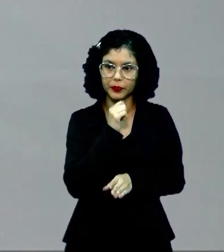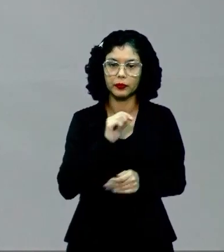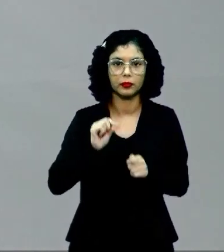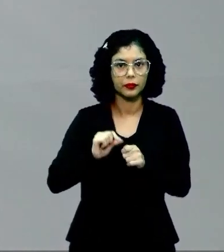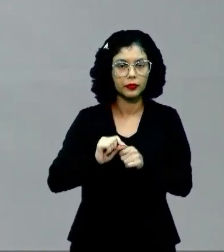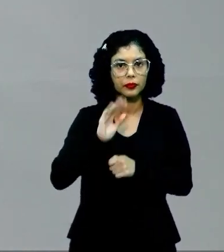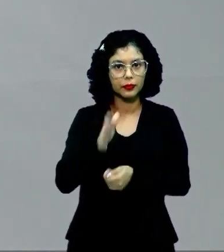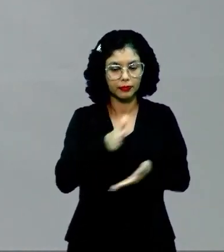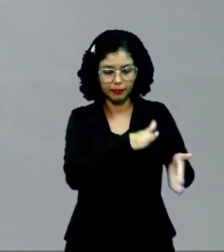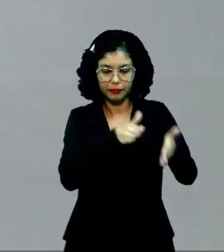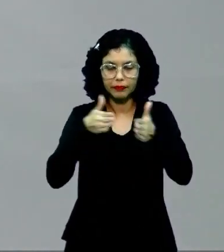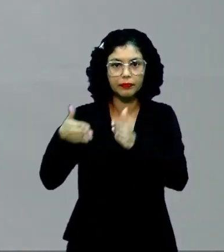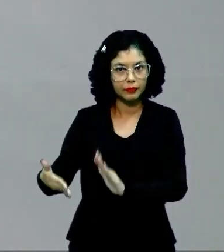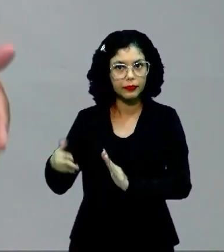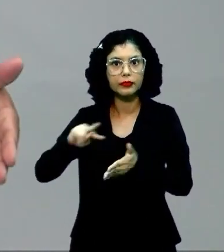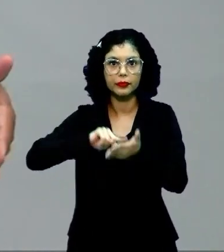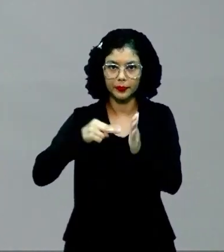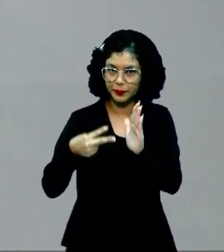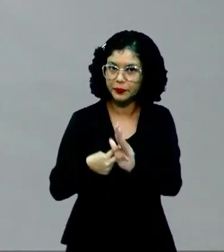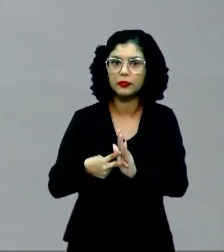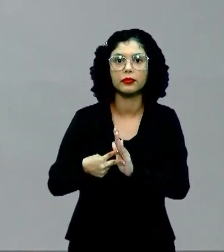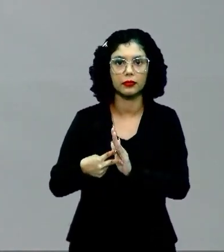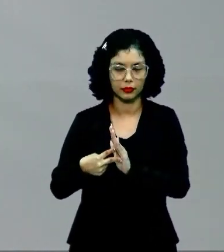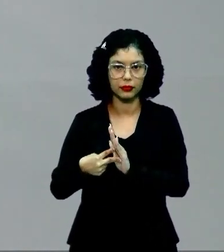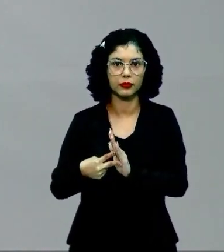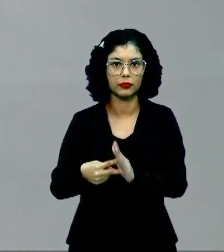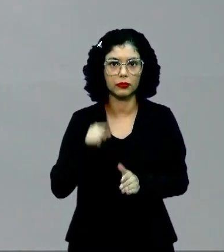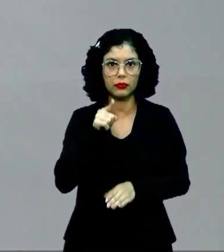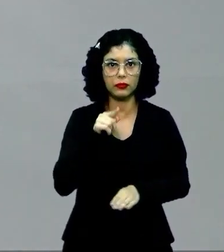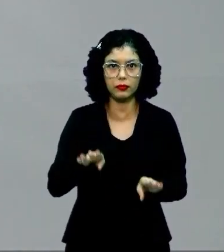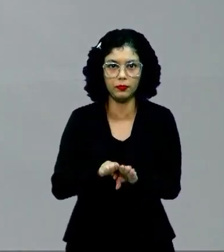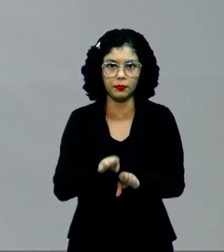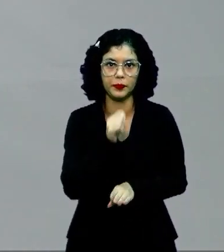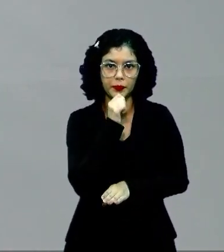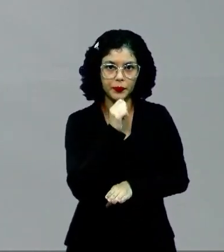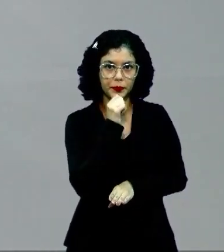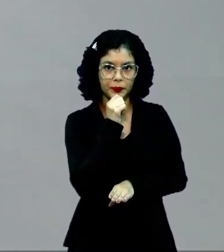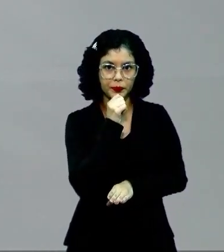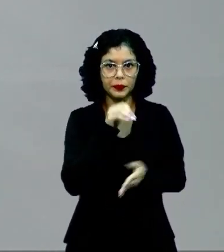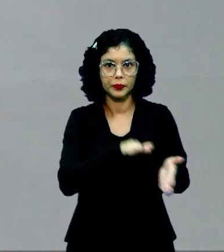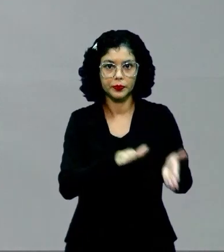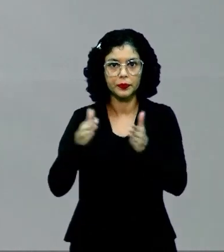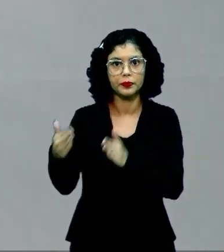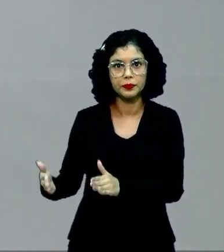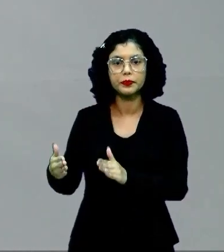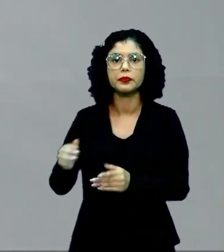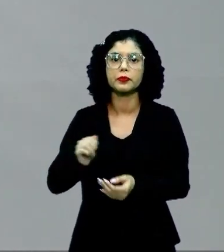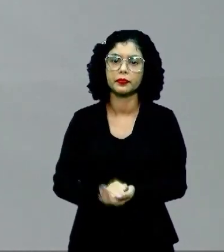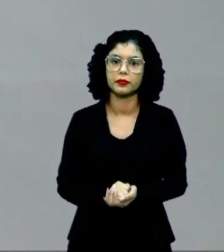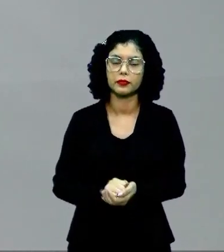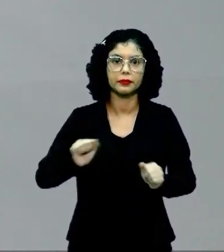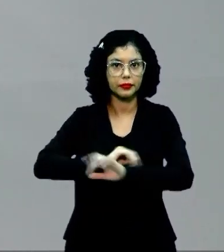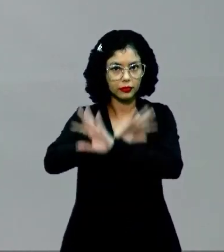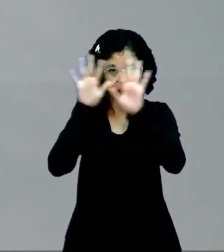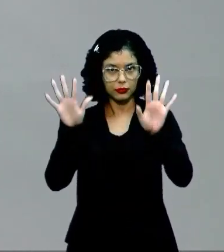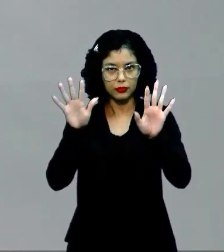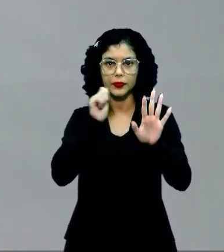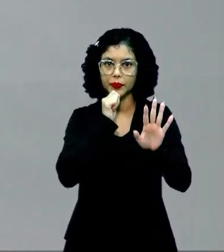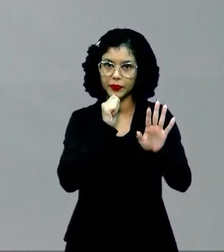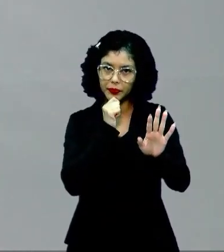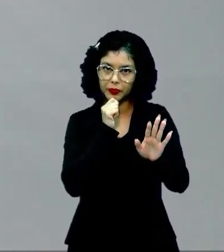né? Ele parte do significado do que você está lendo e também parte, claro, da